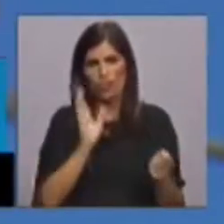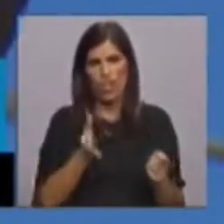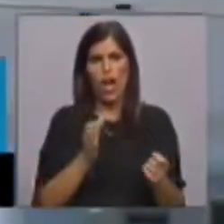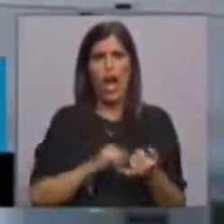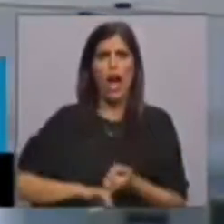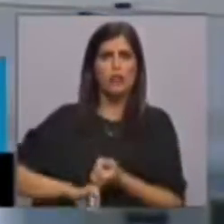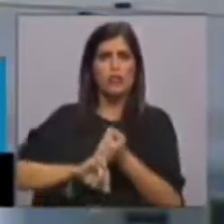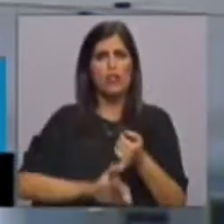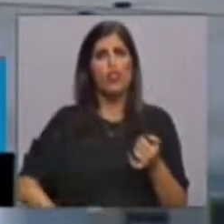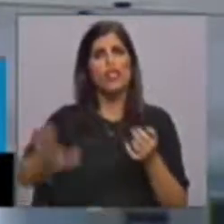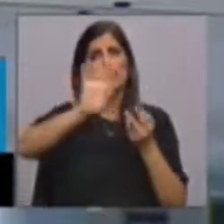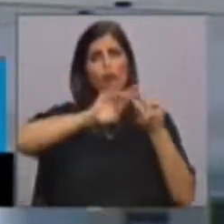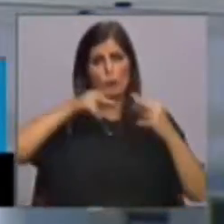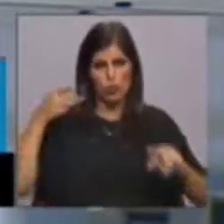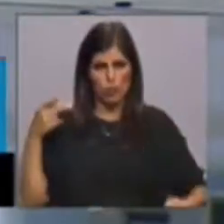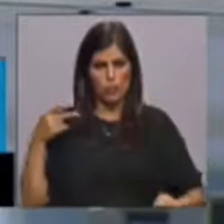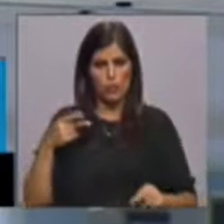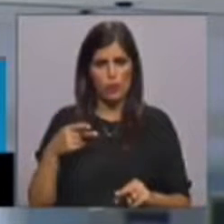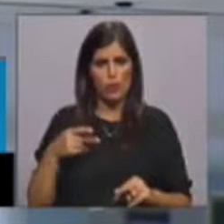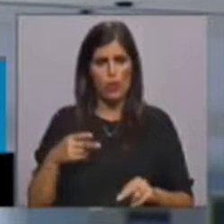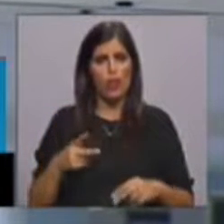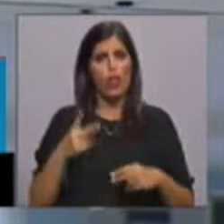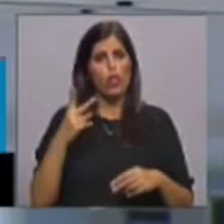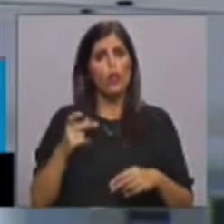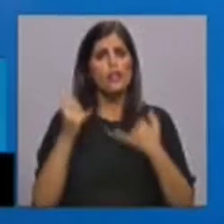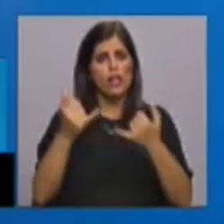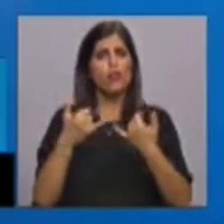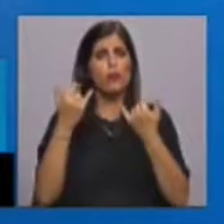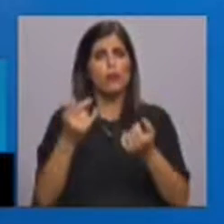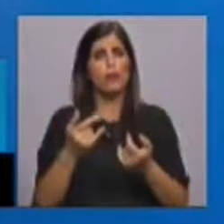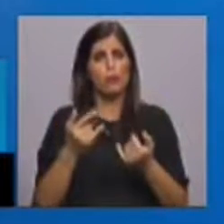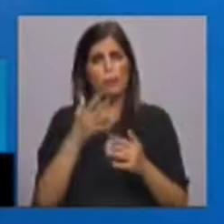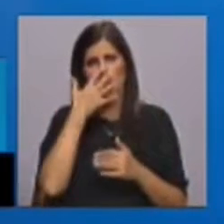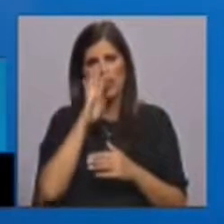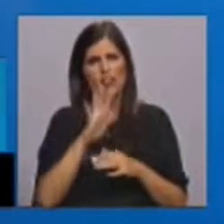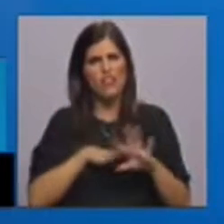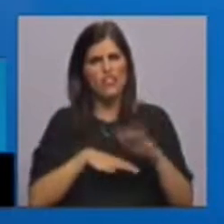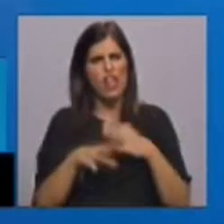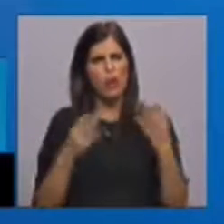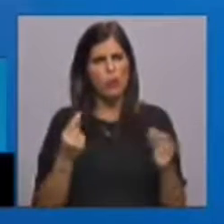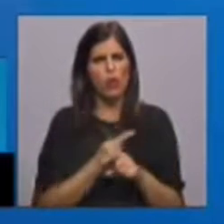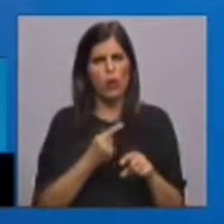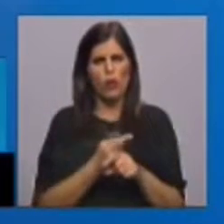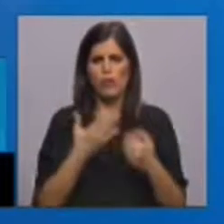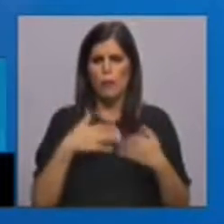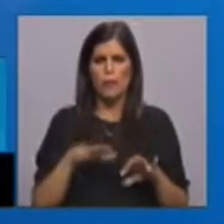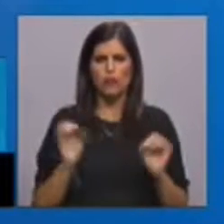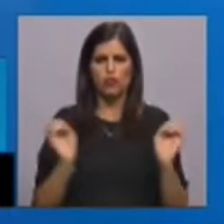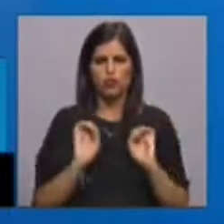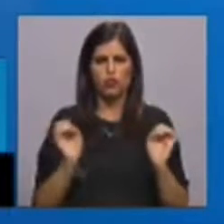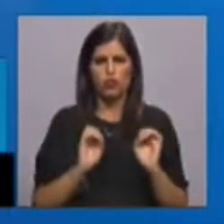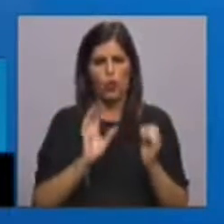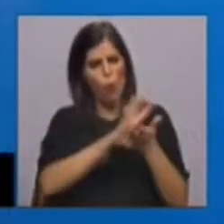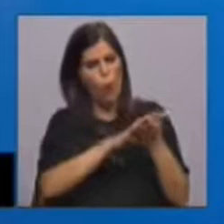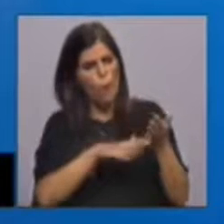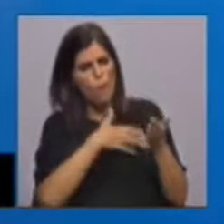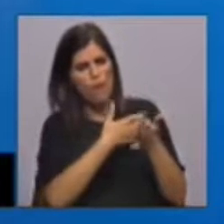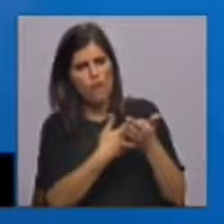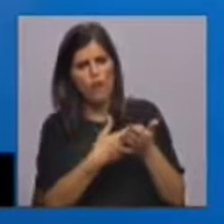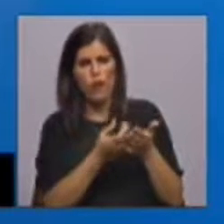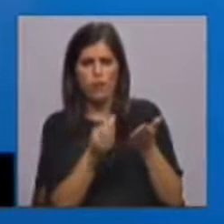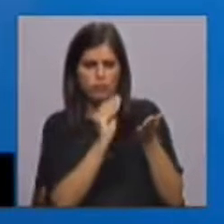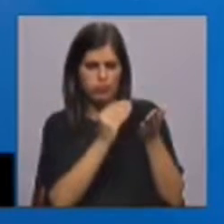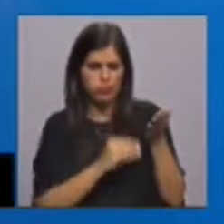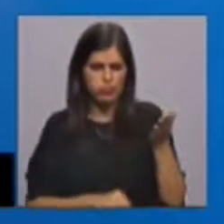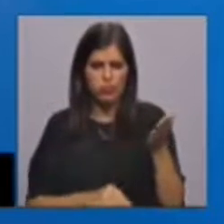nacional de municípios ao fim de dois anos em que parece que fizeram muita coisa e não fizeram mais nada do que uma folha de excel e umas aproximações